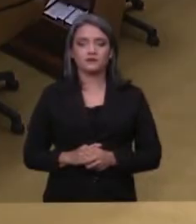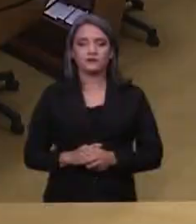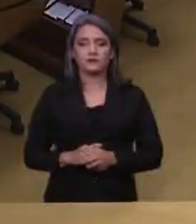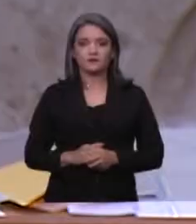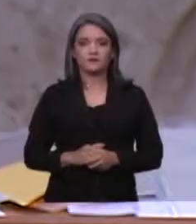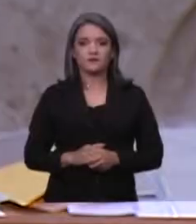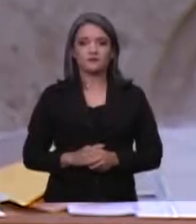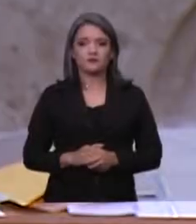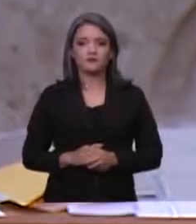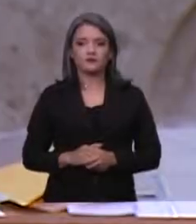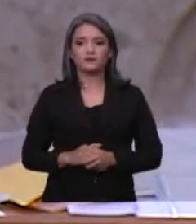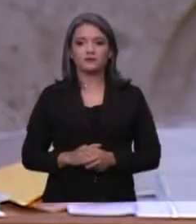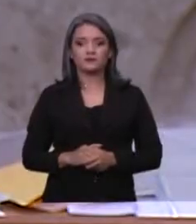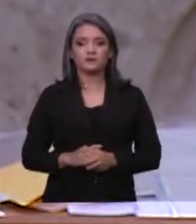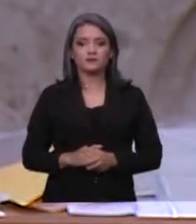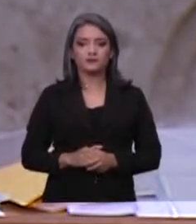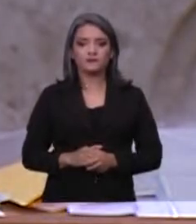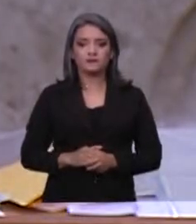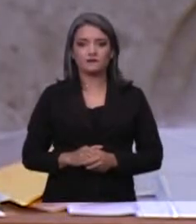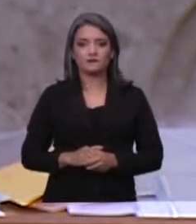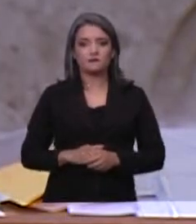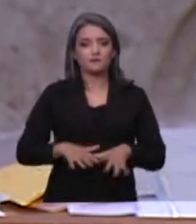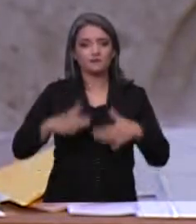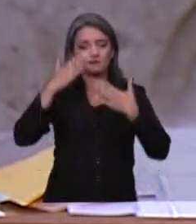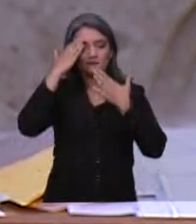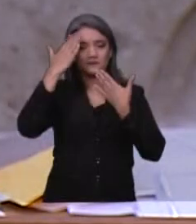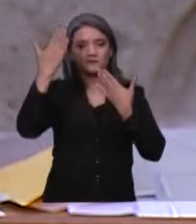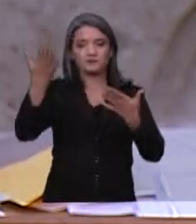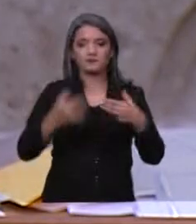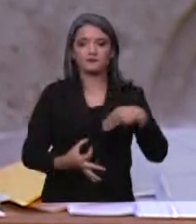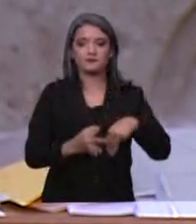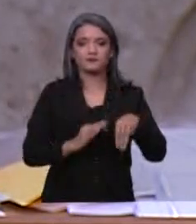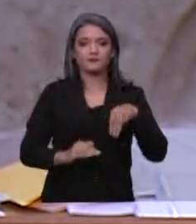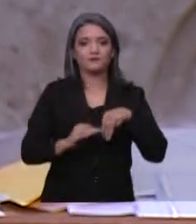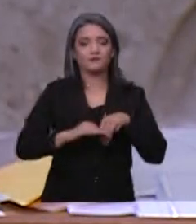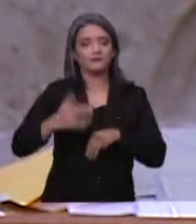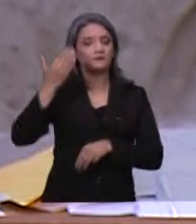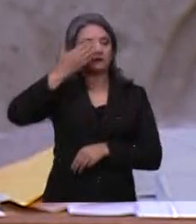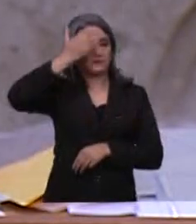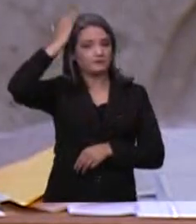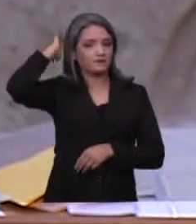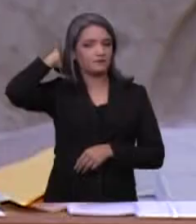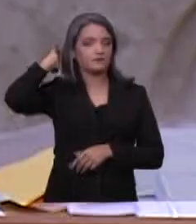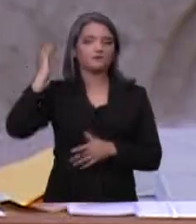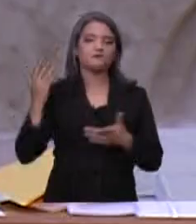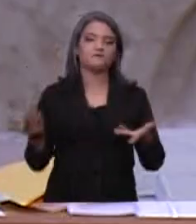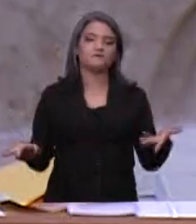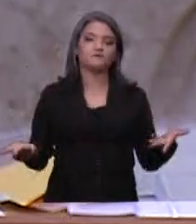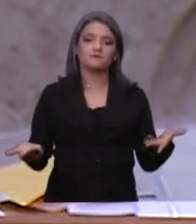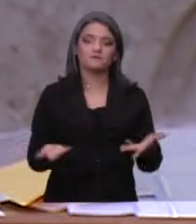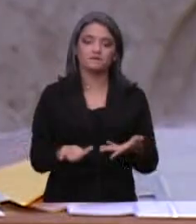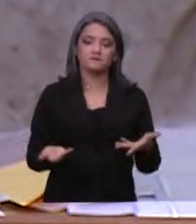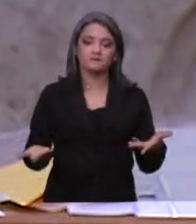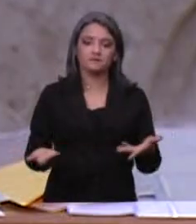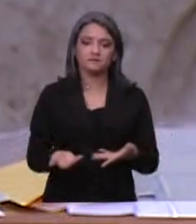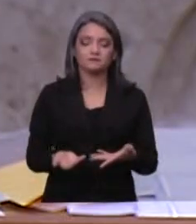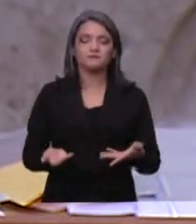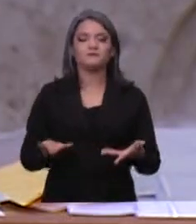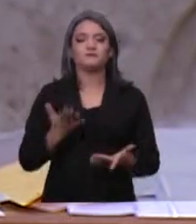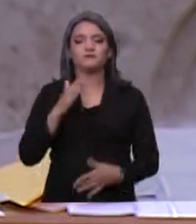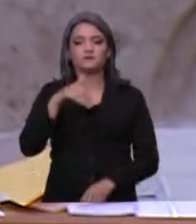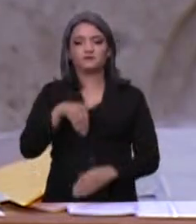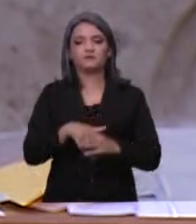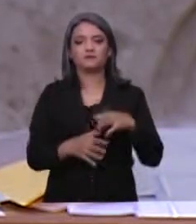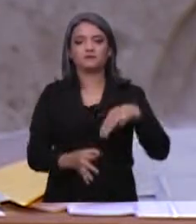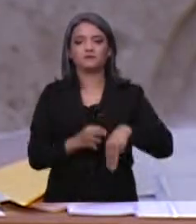Agradeço ao ministro Cristiano Zanin e passo a palavra Centro da Imagem, para a excelentíssima senhora ministra